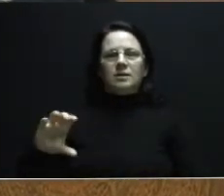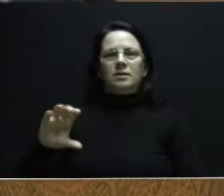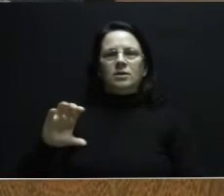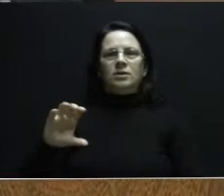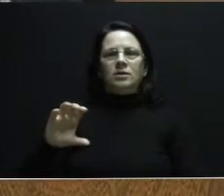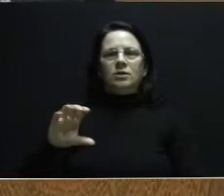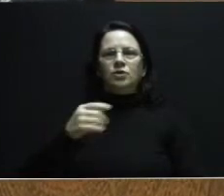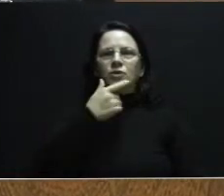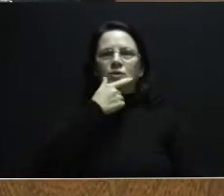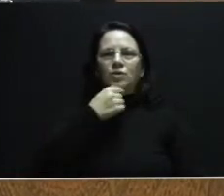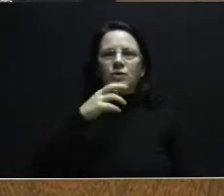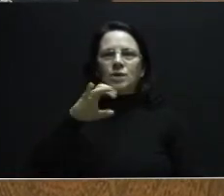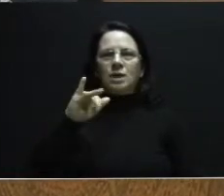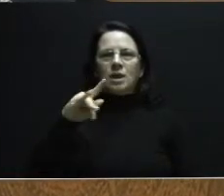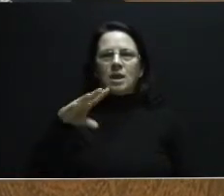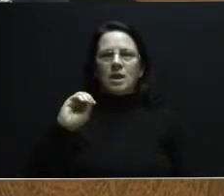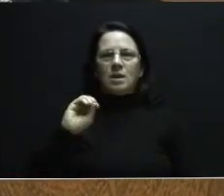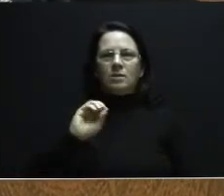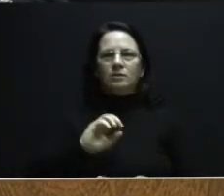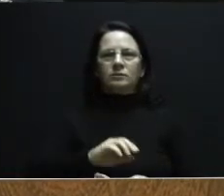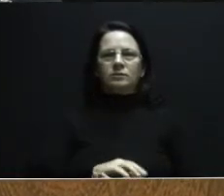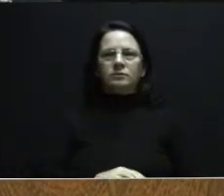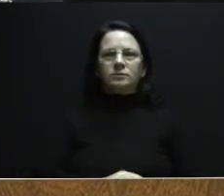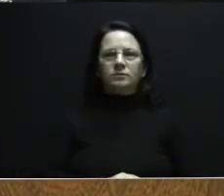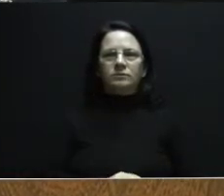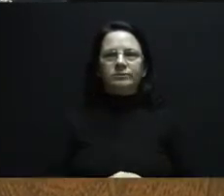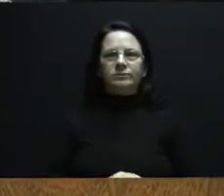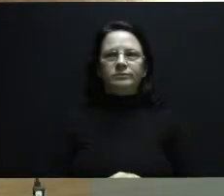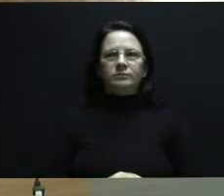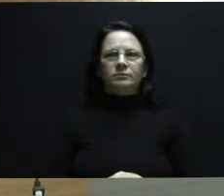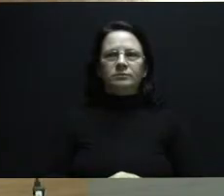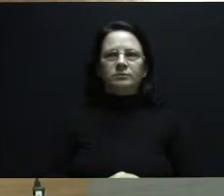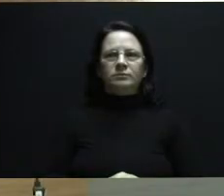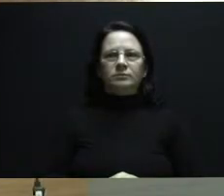sob a regência de Célio Pérez Esteves.